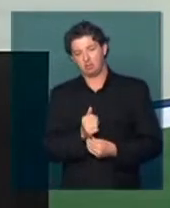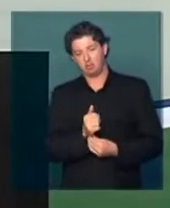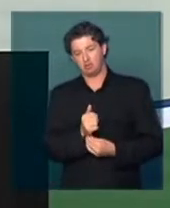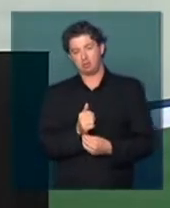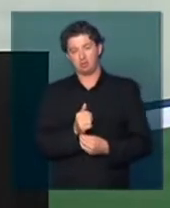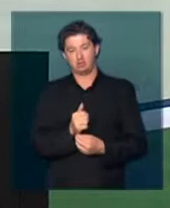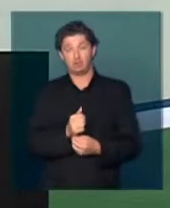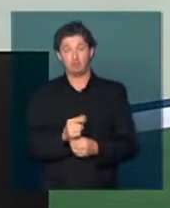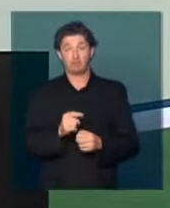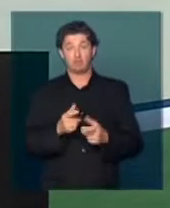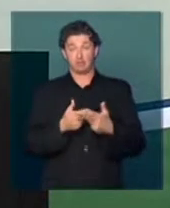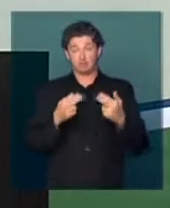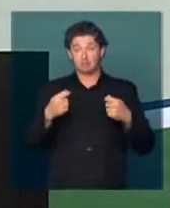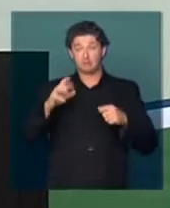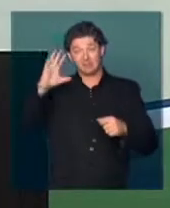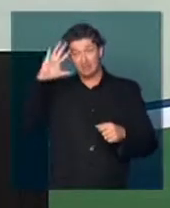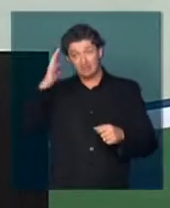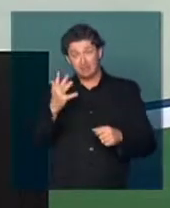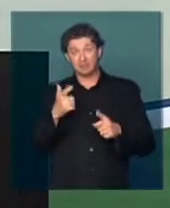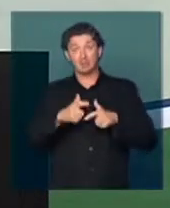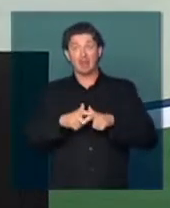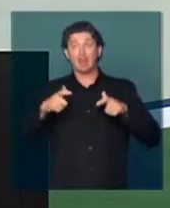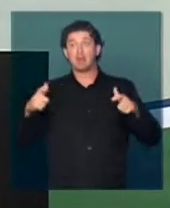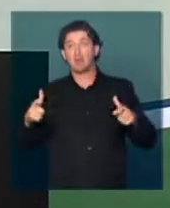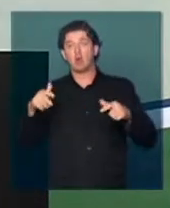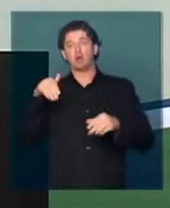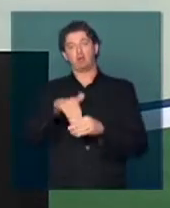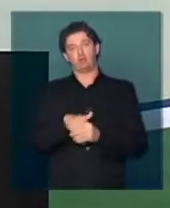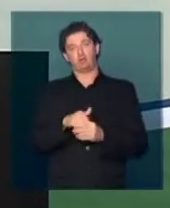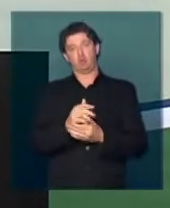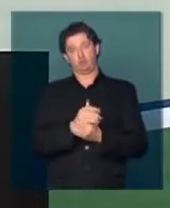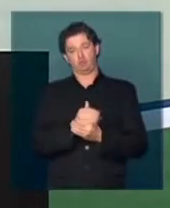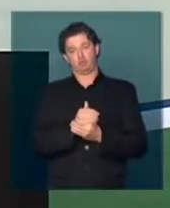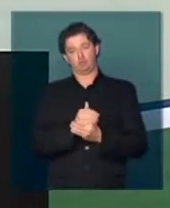As questões precisam ser decididas por maioria de votos.